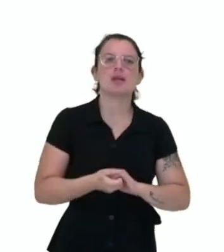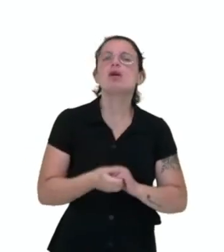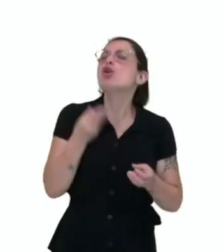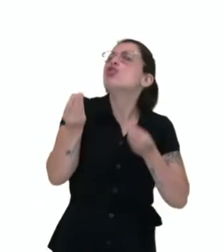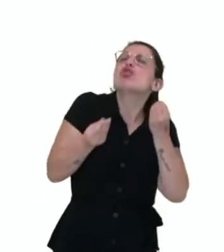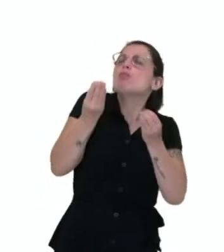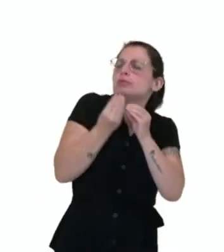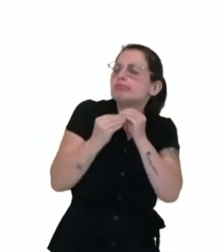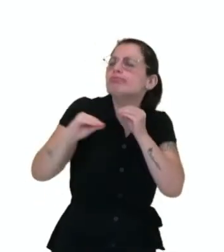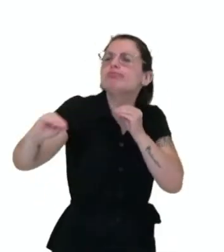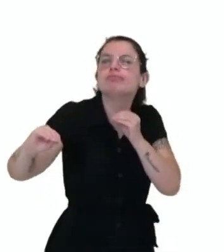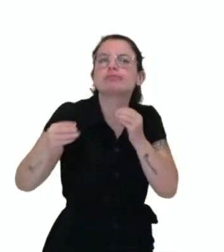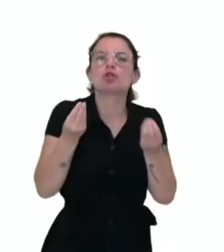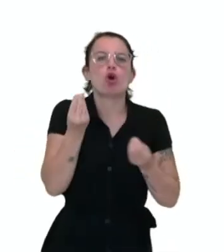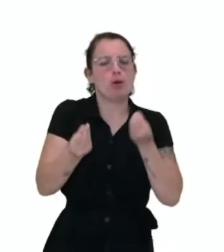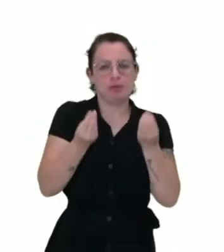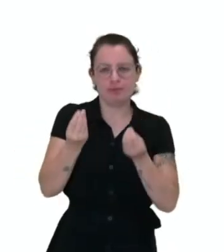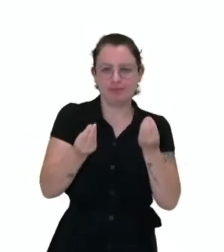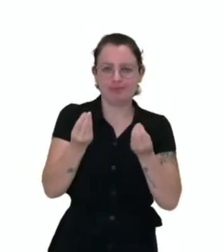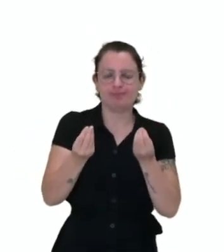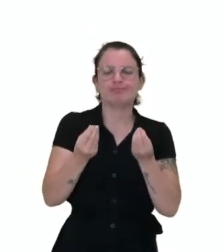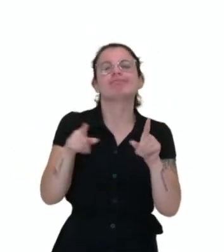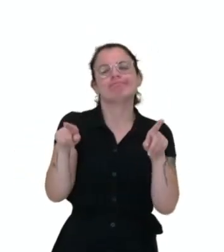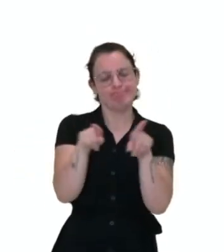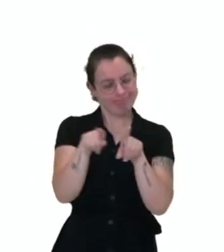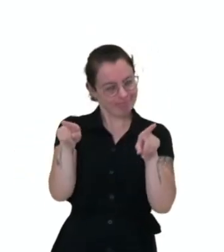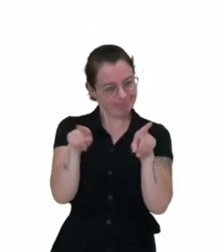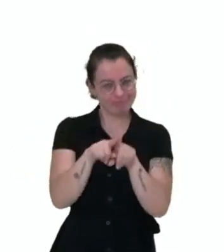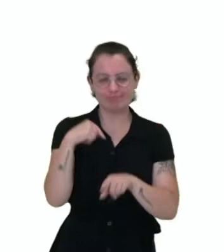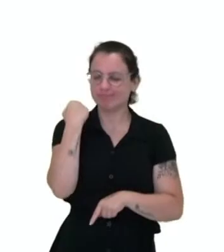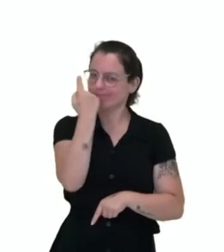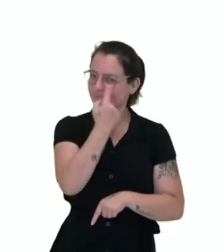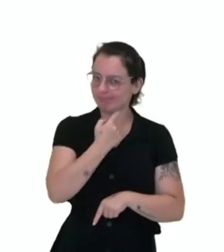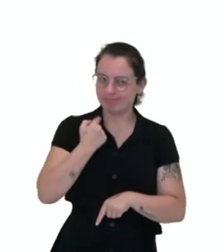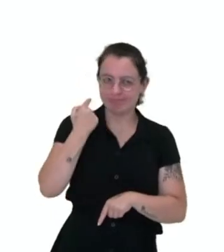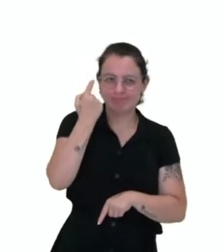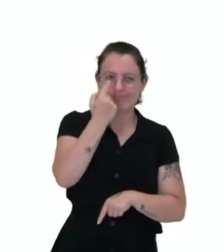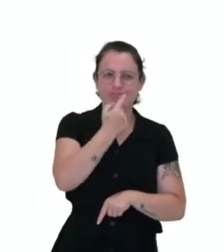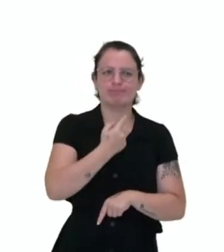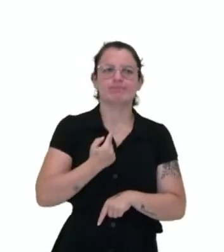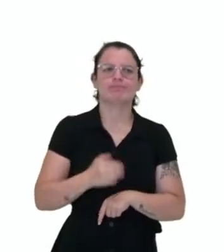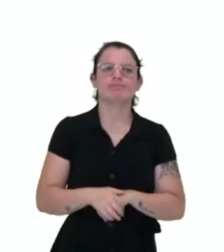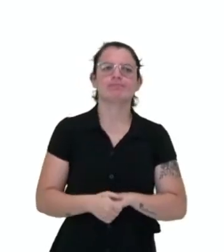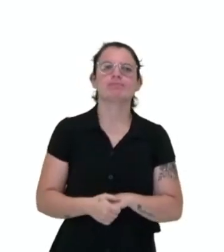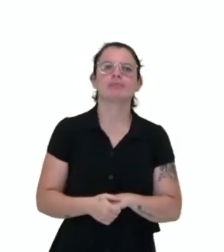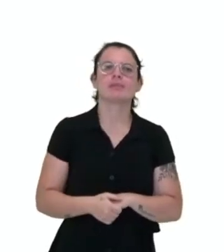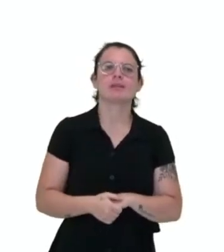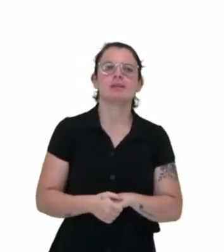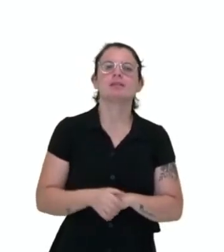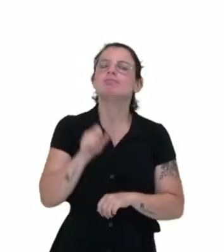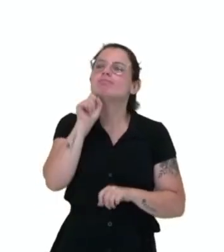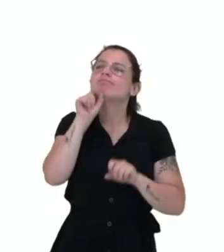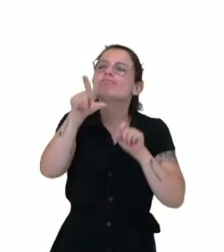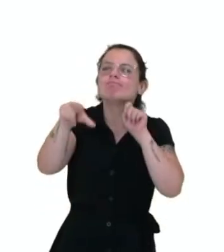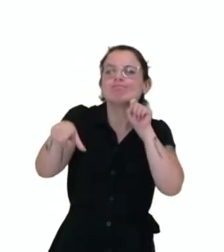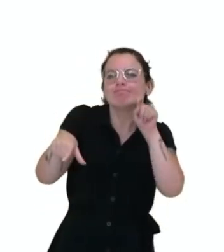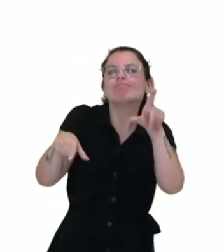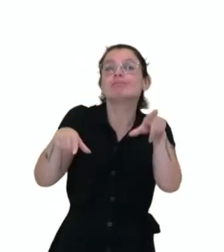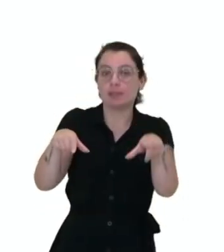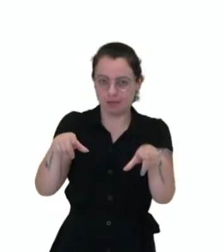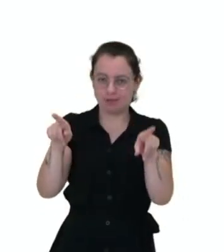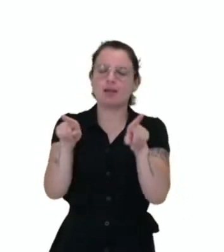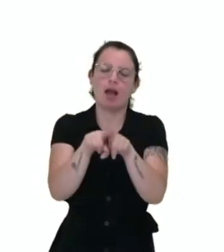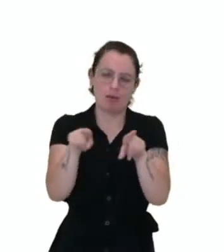Transmissão ocorre por via aérea, por meio da disseminação das gotículas, por